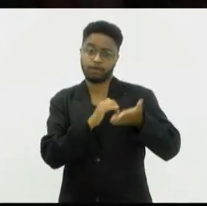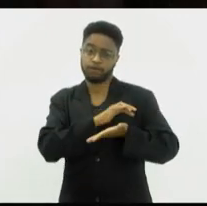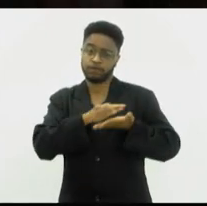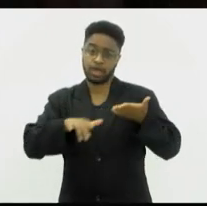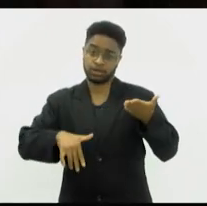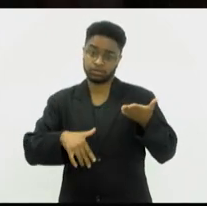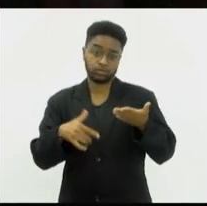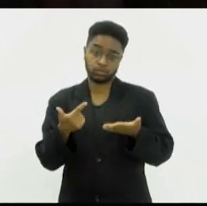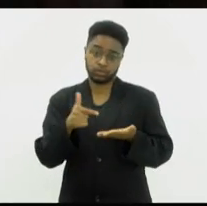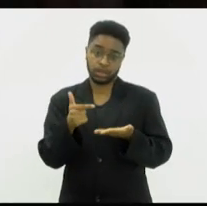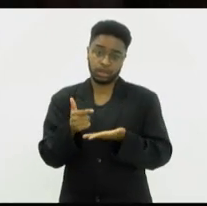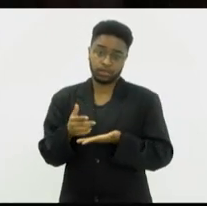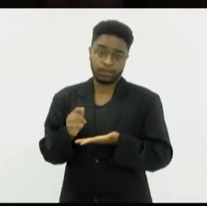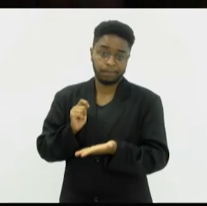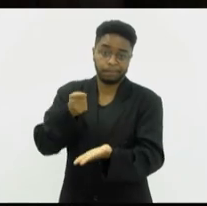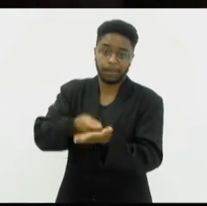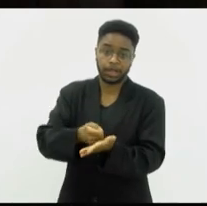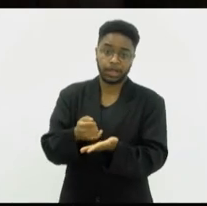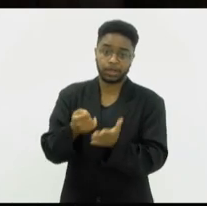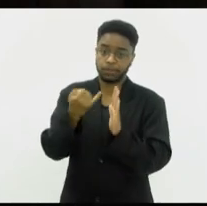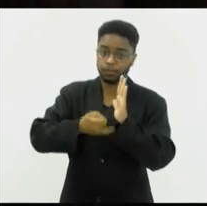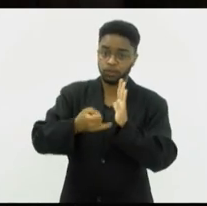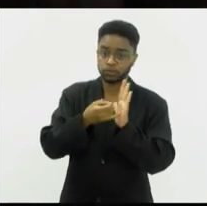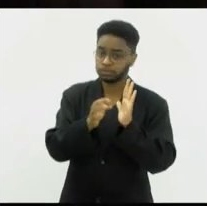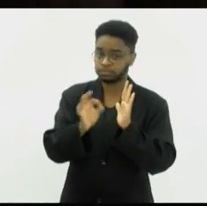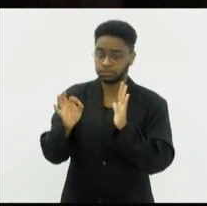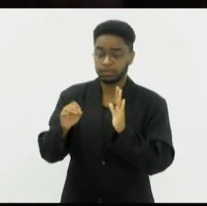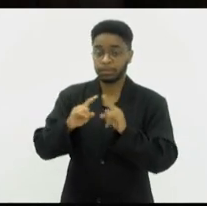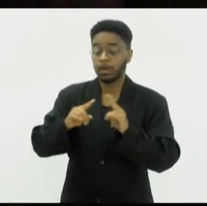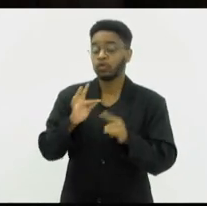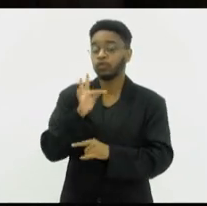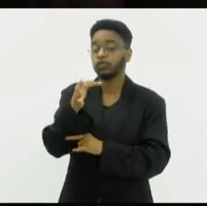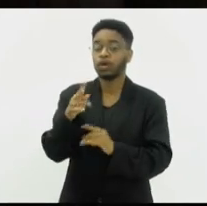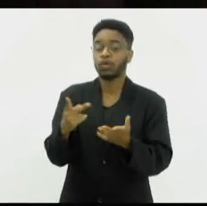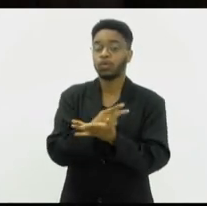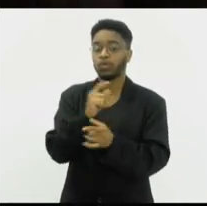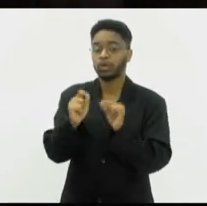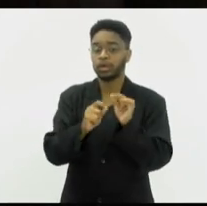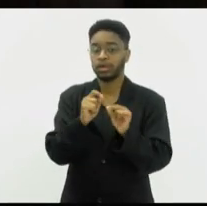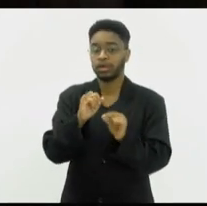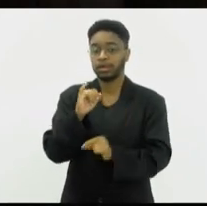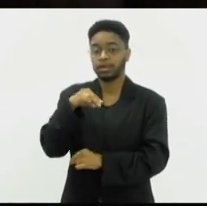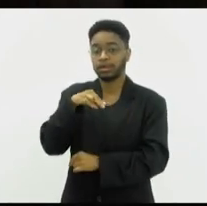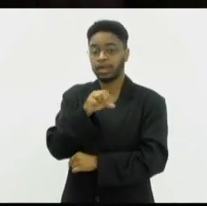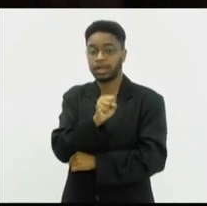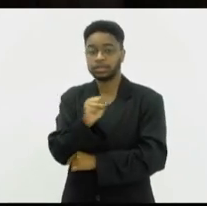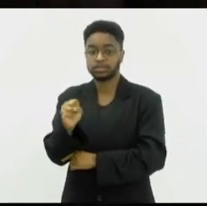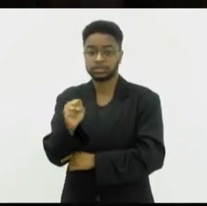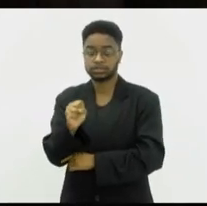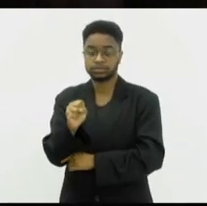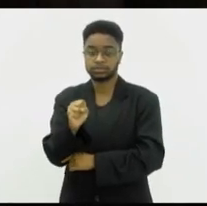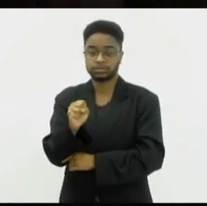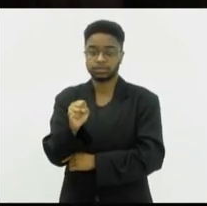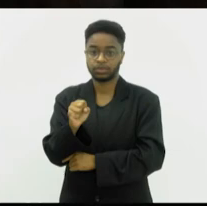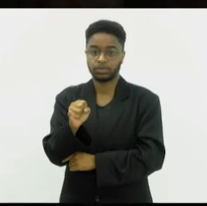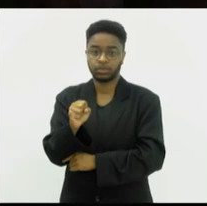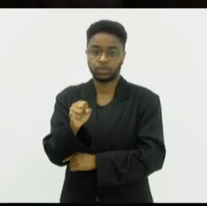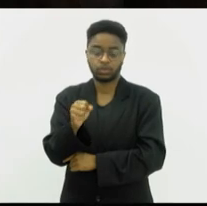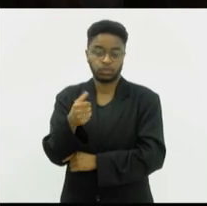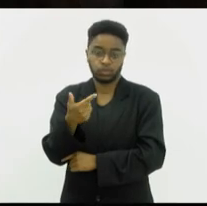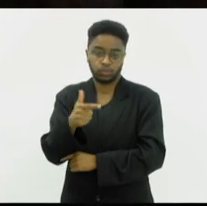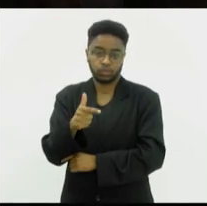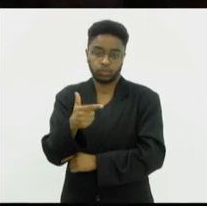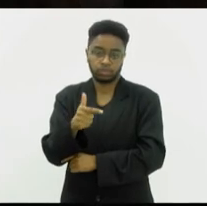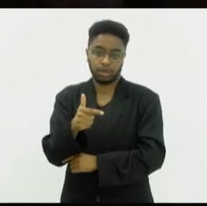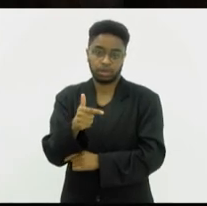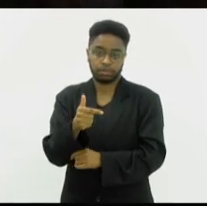não recolhem impostos. Muito pelo contrário, lá no futuro vão recorrer ao INSS sem terem